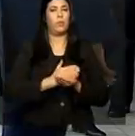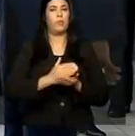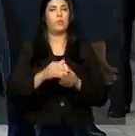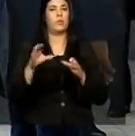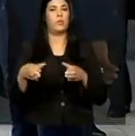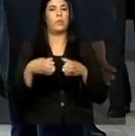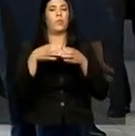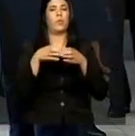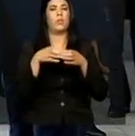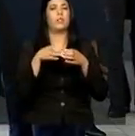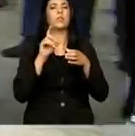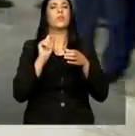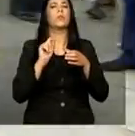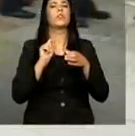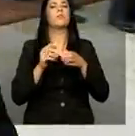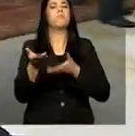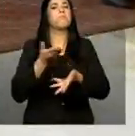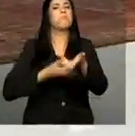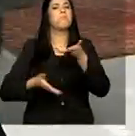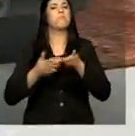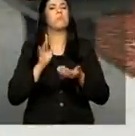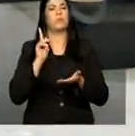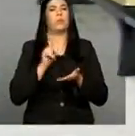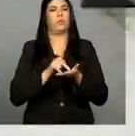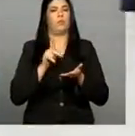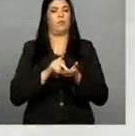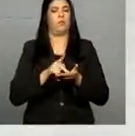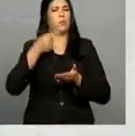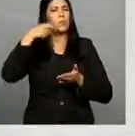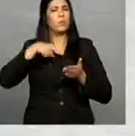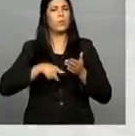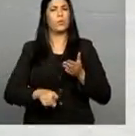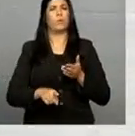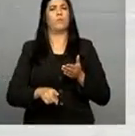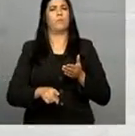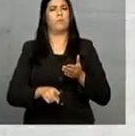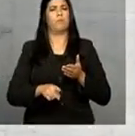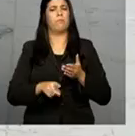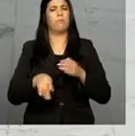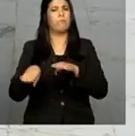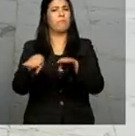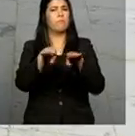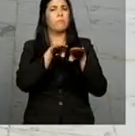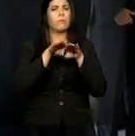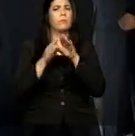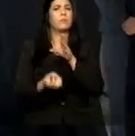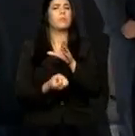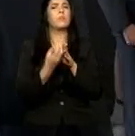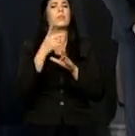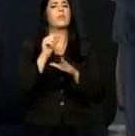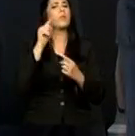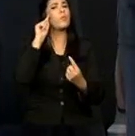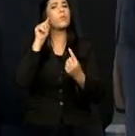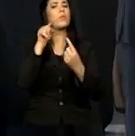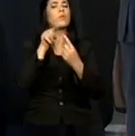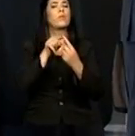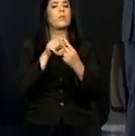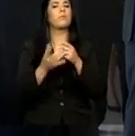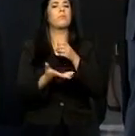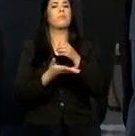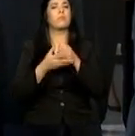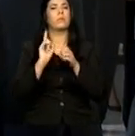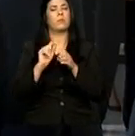consolidação de uma relação verdadeiramente profunda, estabelecida e que tem como objetivo fundamental